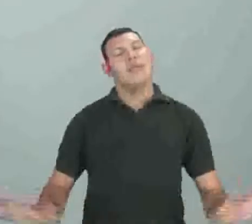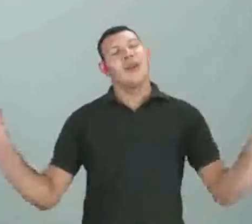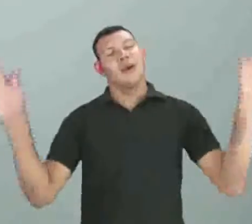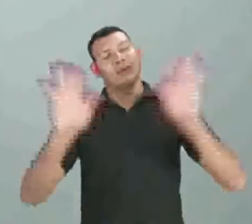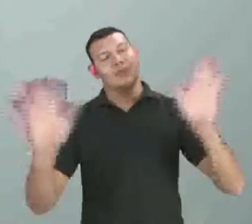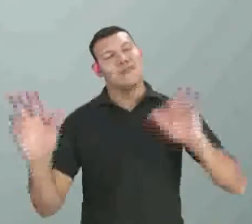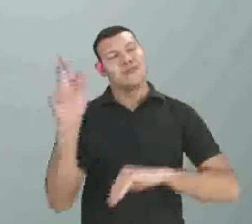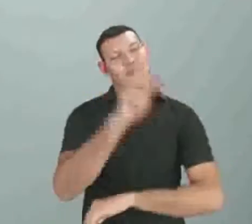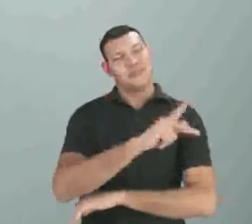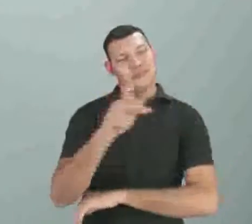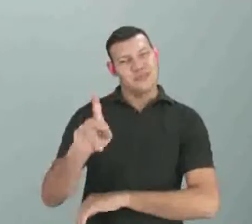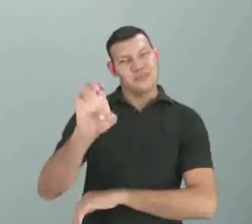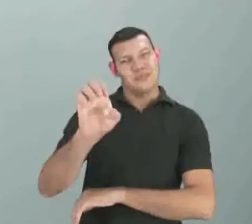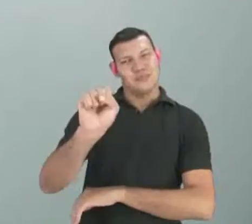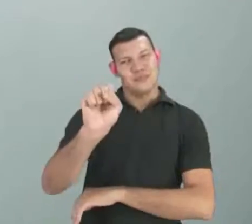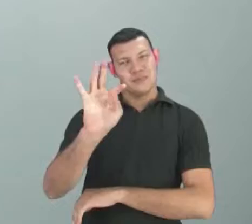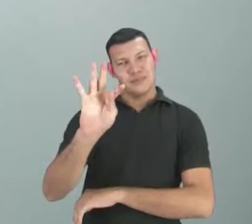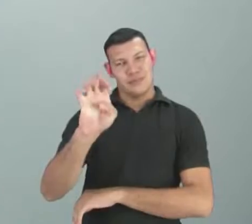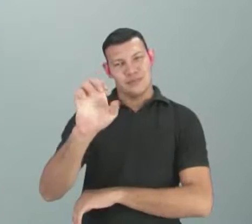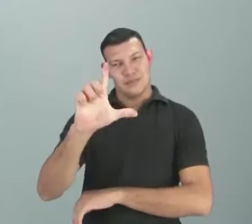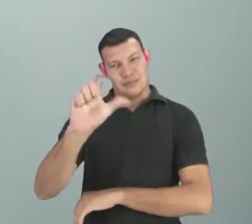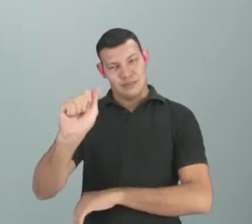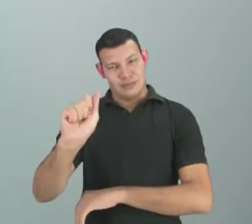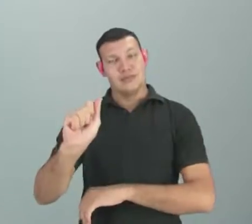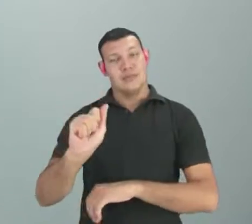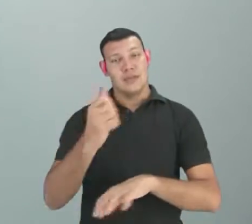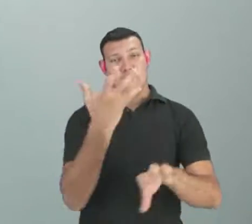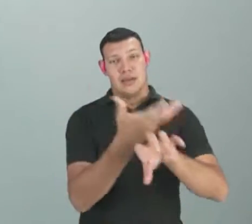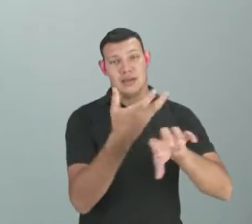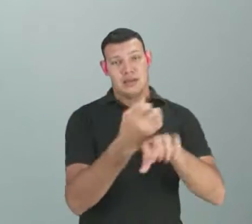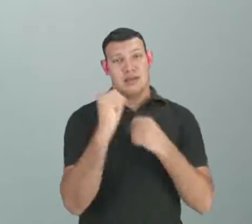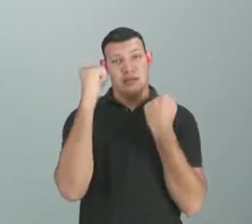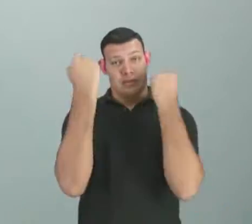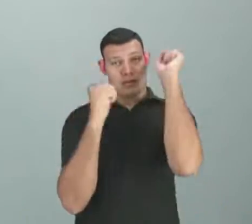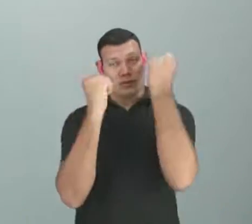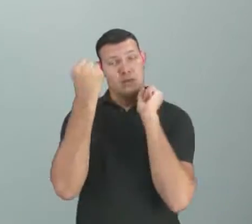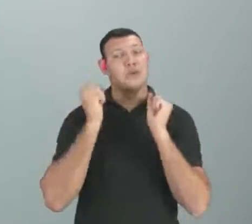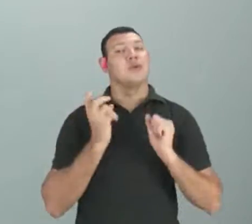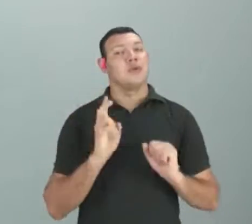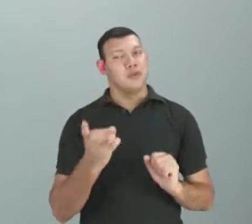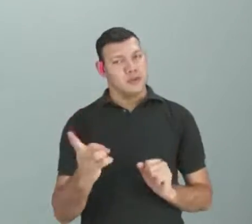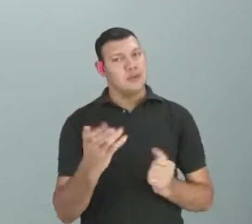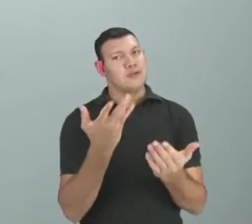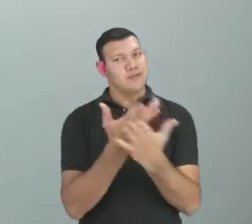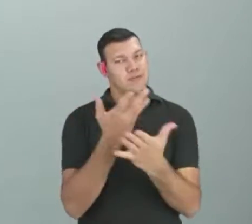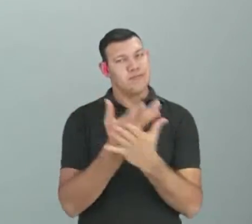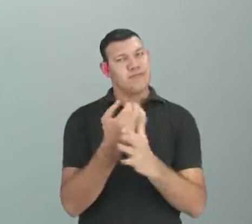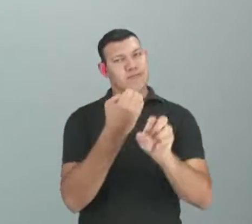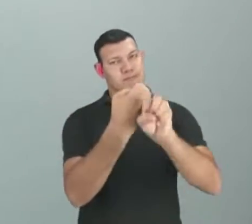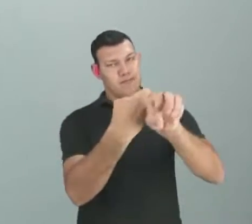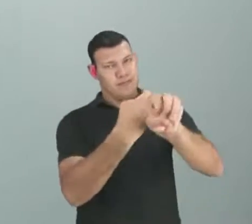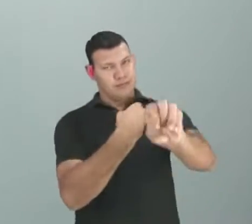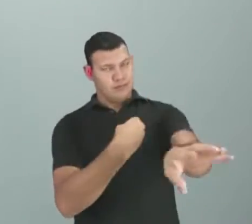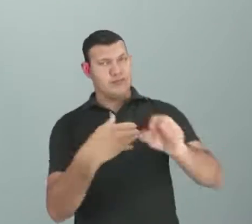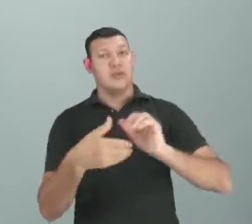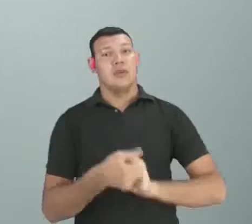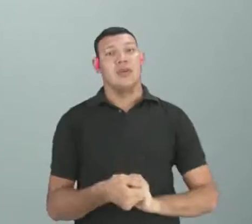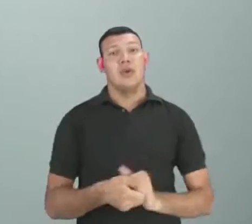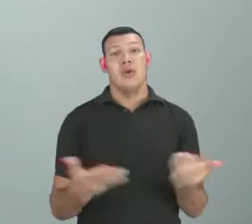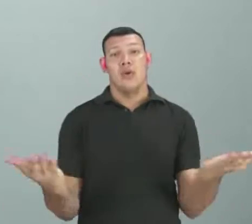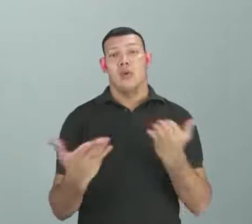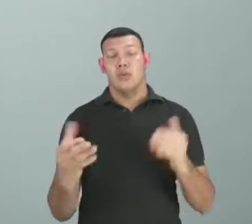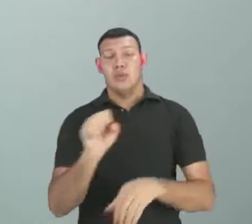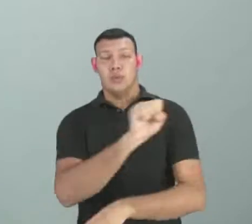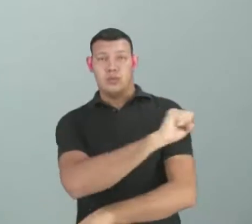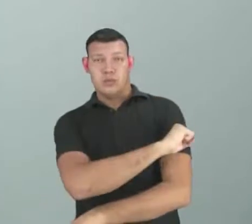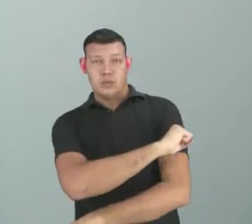Olá, sou a professora Estela, professora de Educação Física, e nós vamos dar continuidade às nossas aulas remotas. Hoje, para o 8º ano, a gente